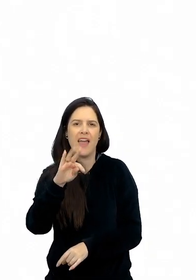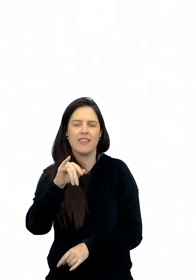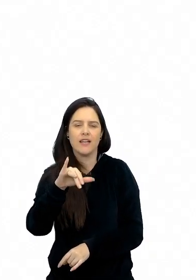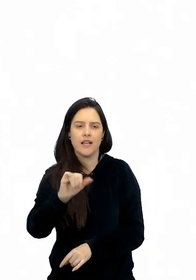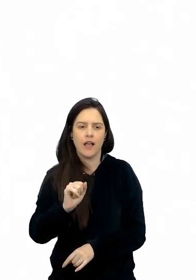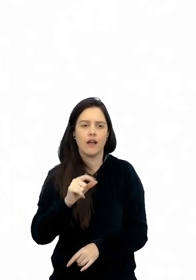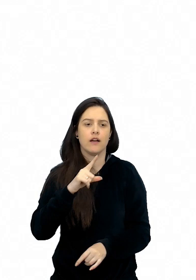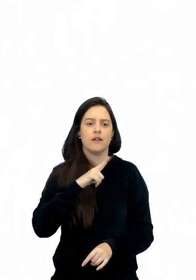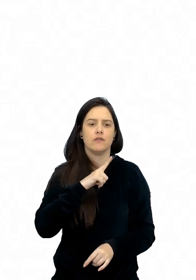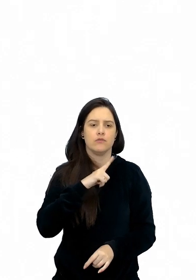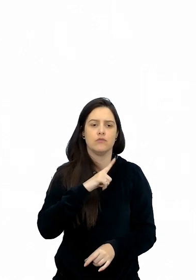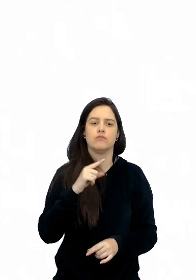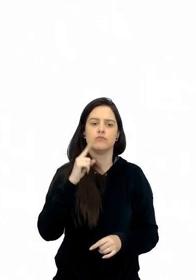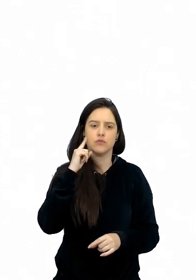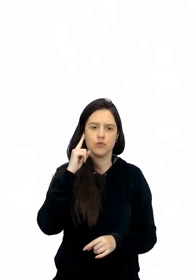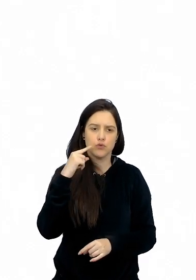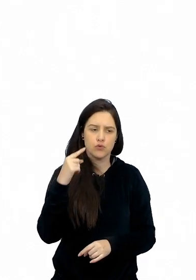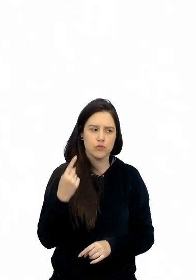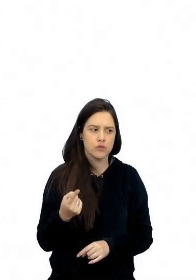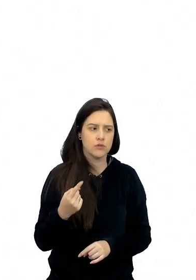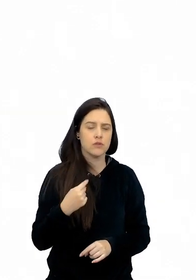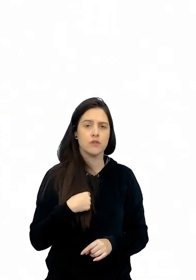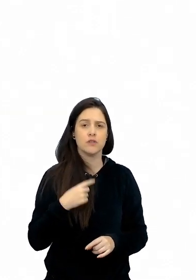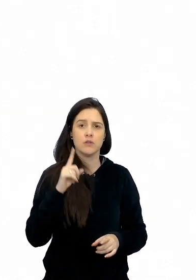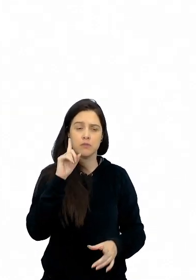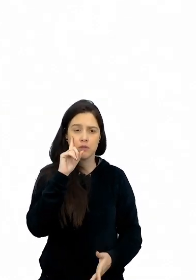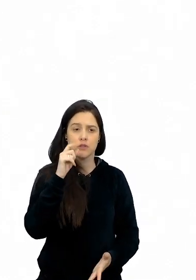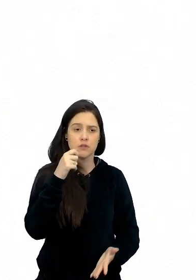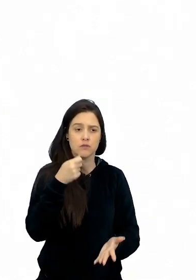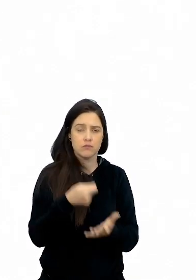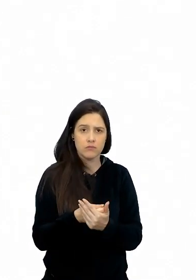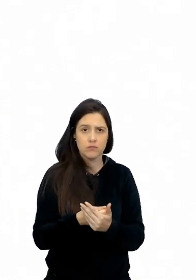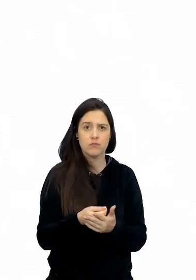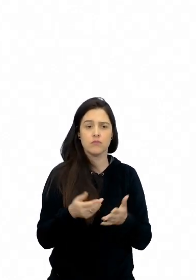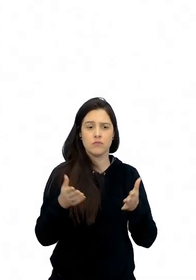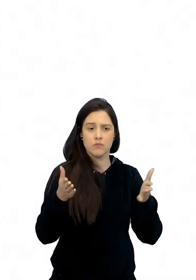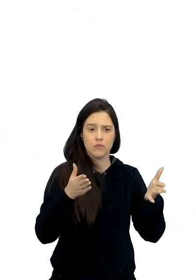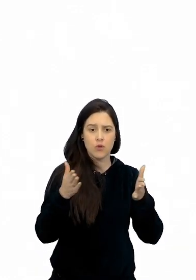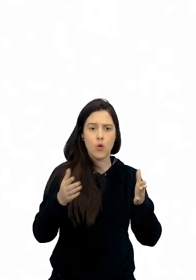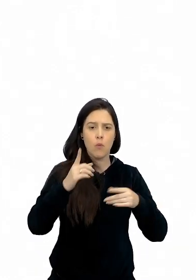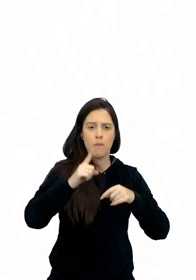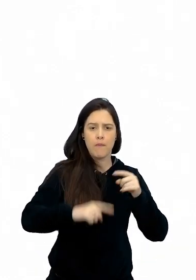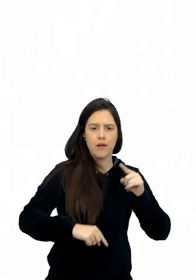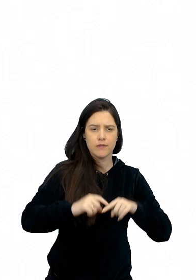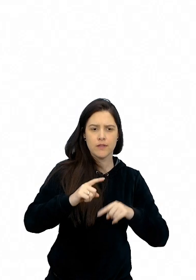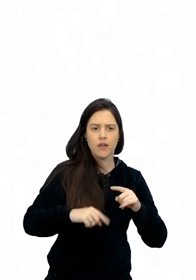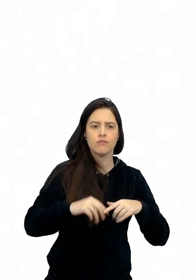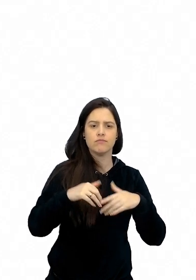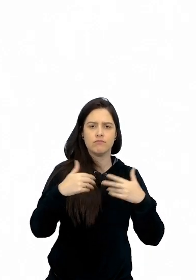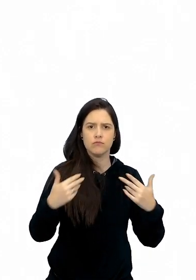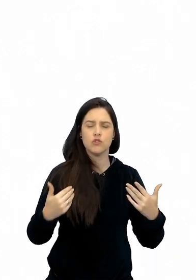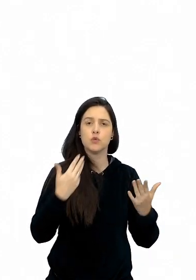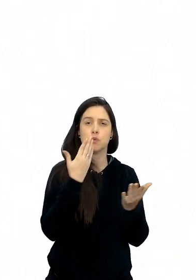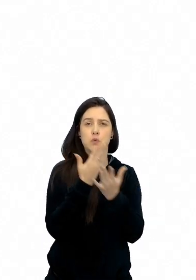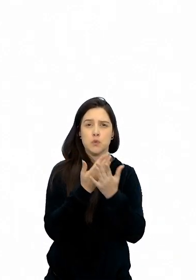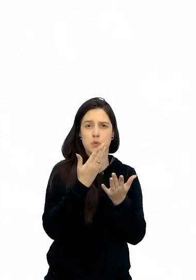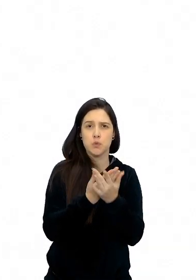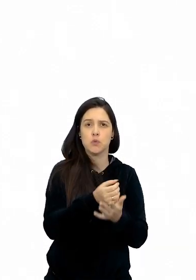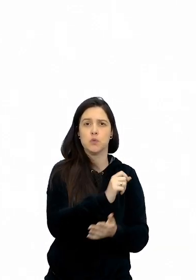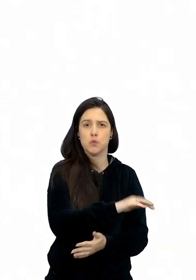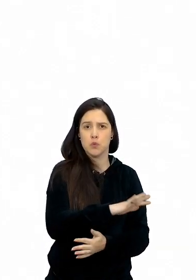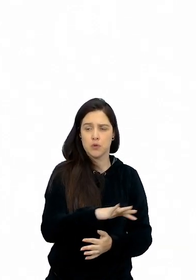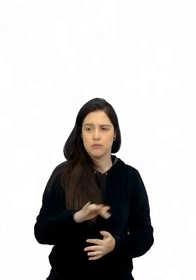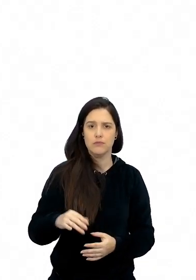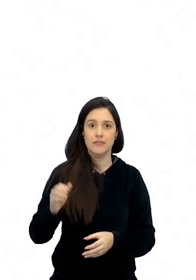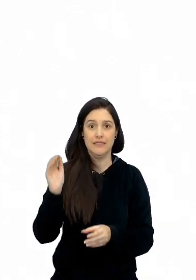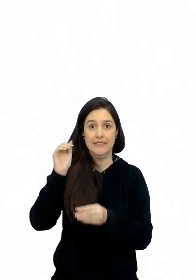percebe isso? O que é, né? Uma das atividades que já foram exploradas no material né, o estudante ali da sala